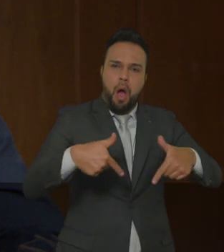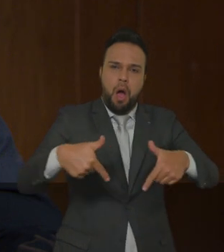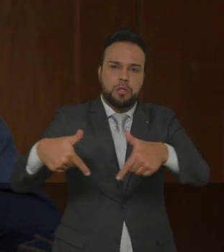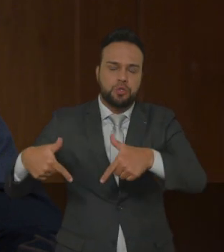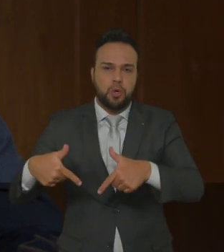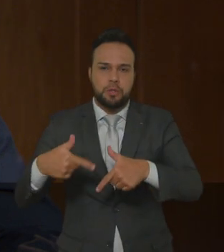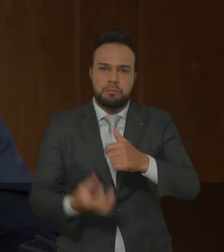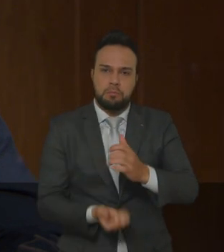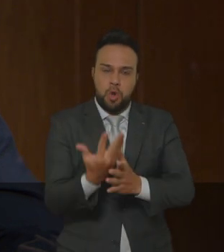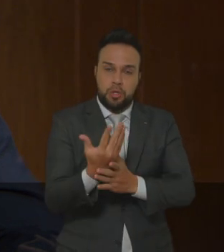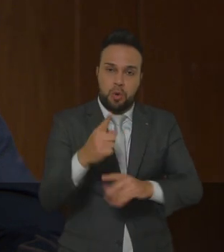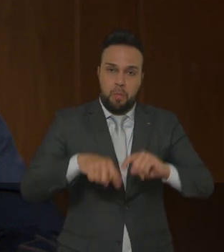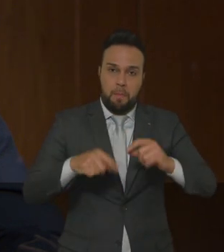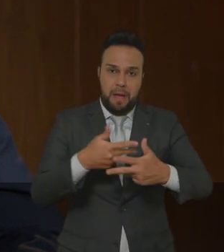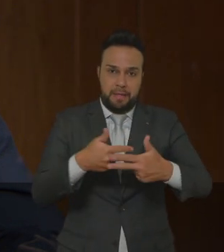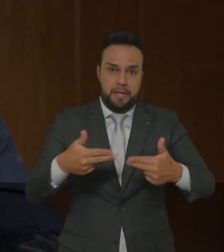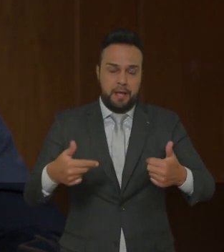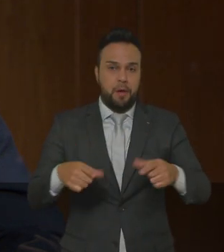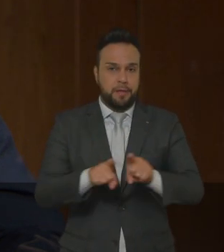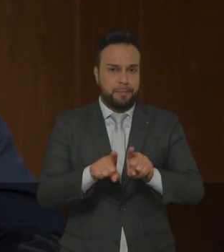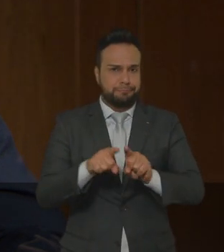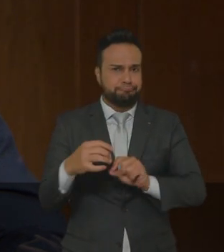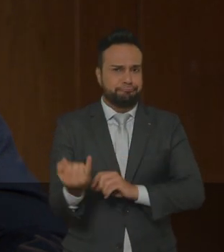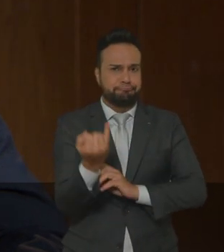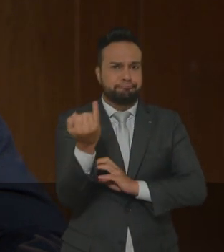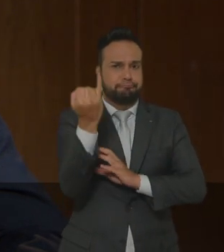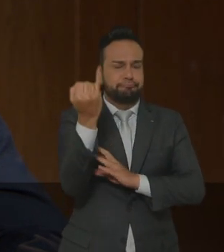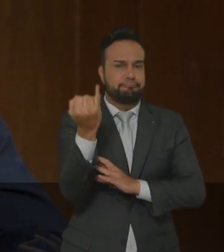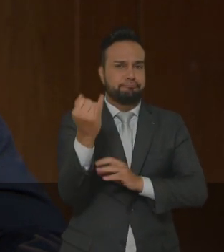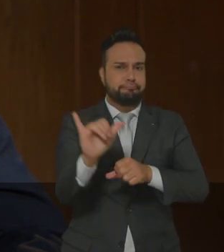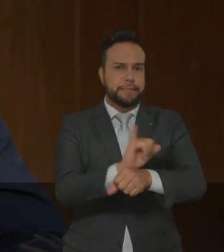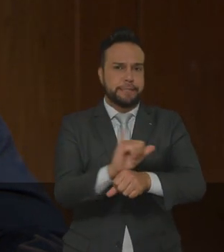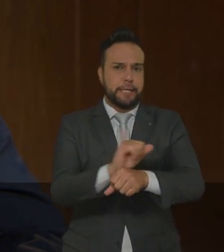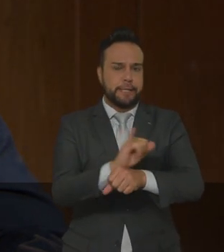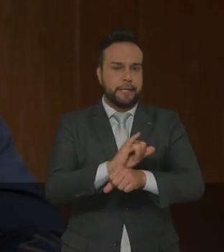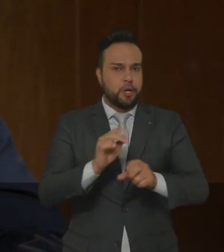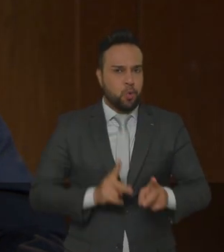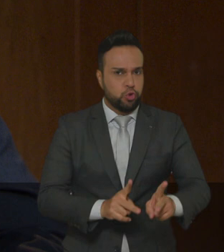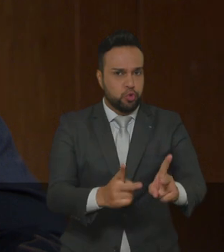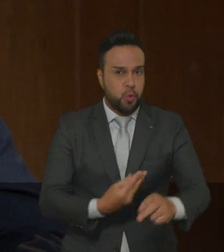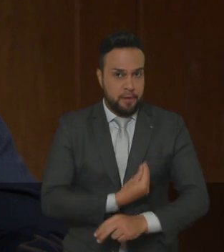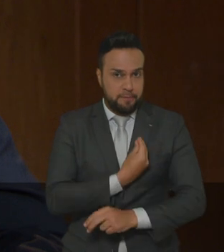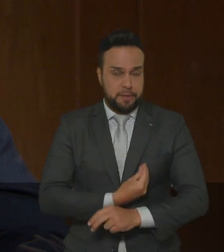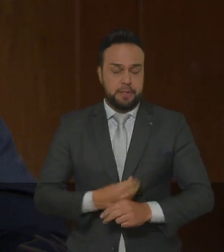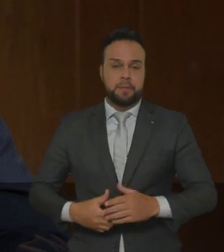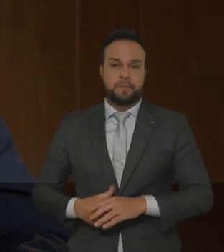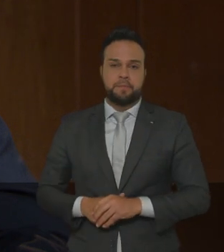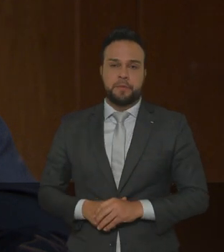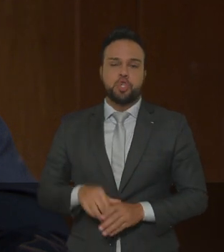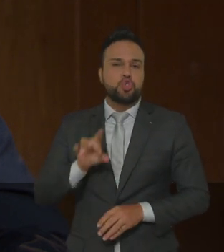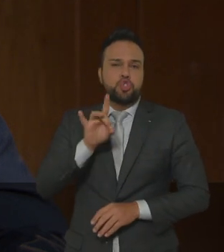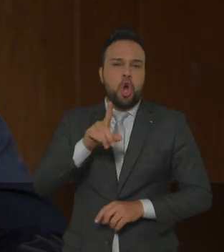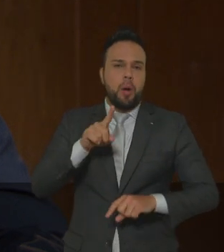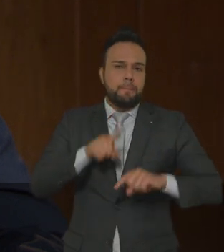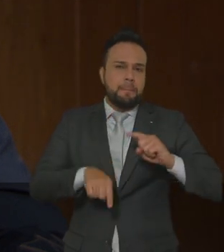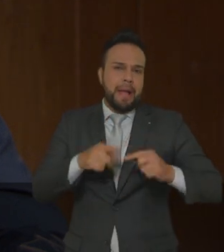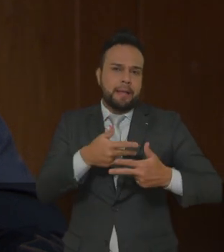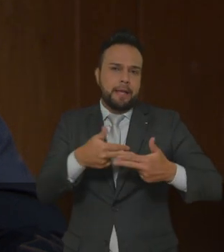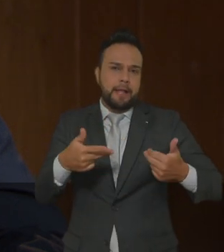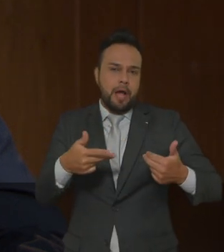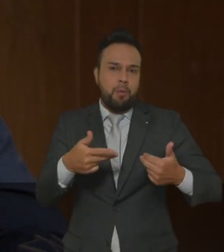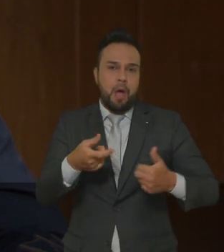umas poucas ações para a produção de insumos e menos essenciais para nossa sobrevivência